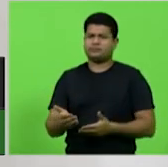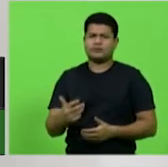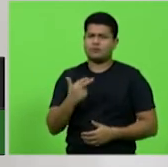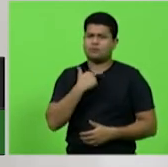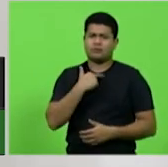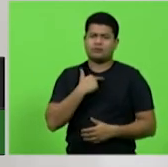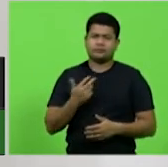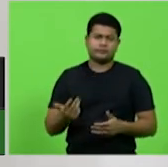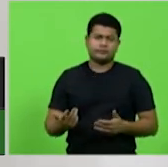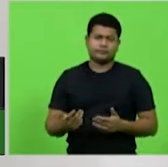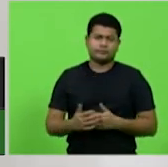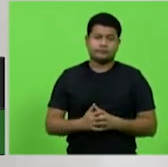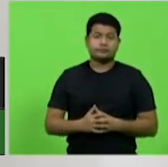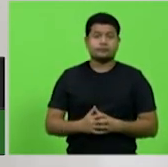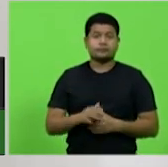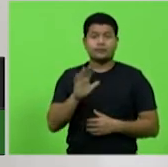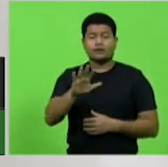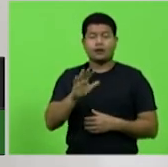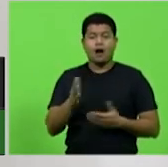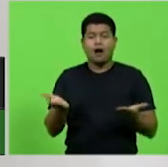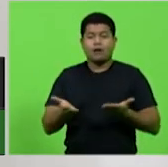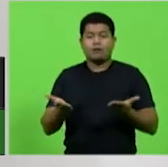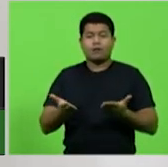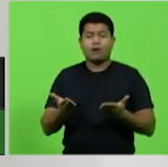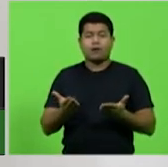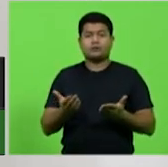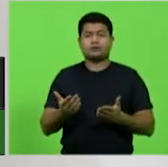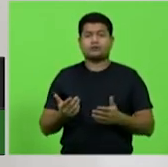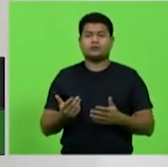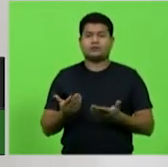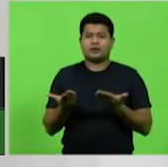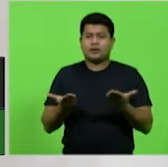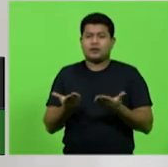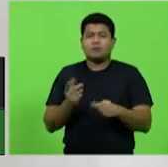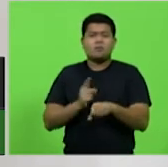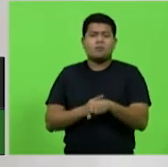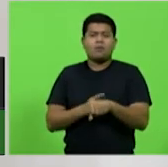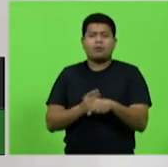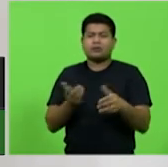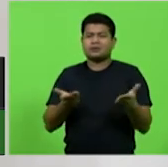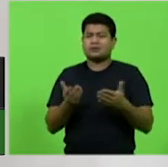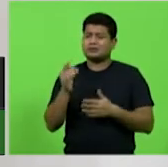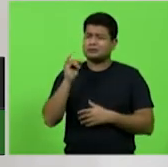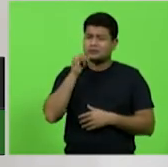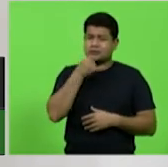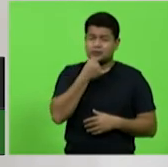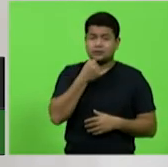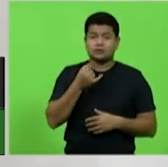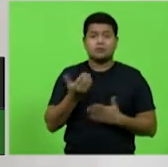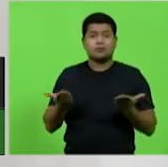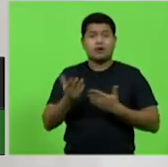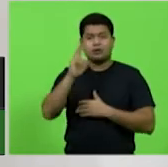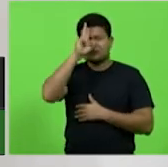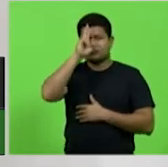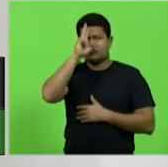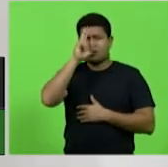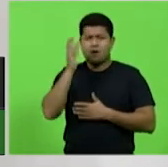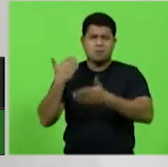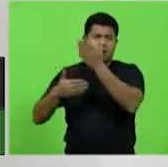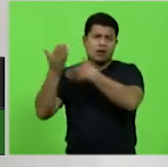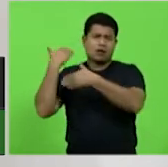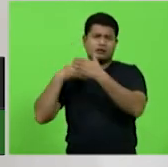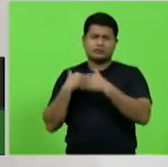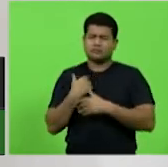pequeno momento, esse pequeno capítulo triste, depois de uma história tão linda que